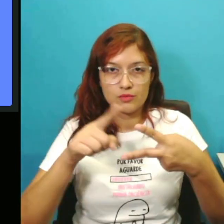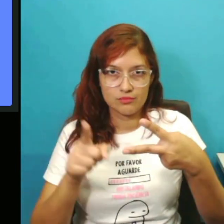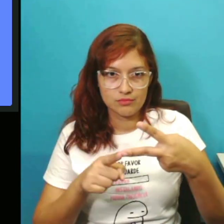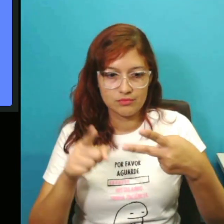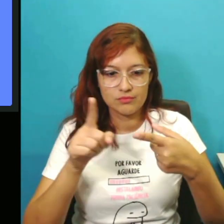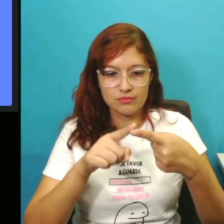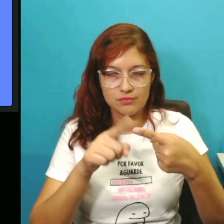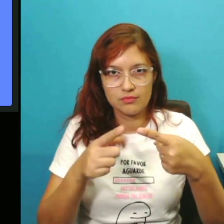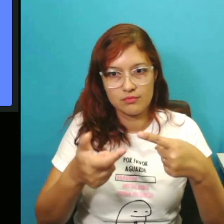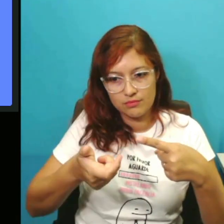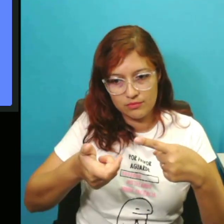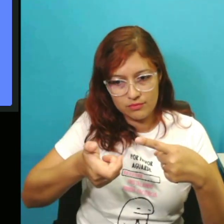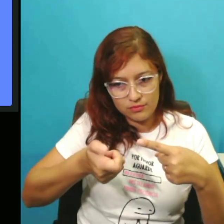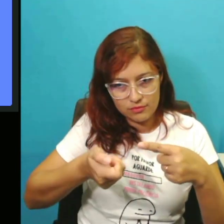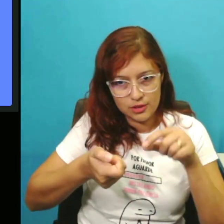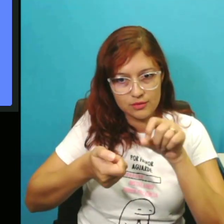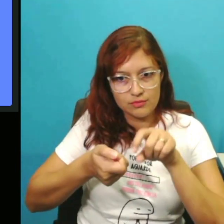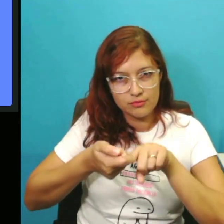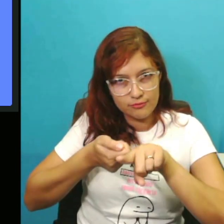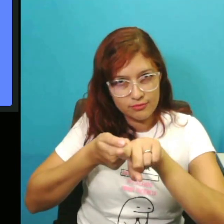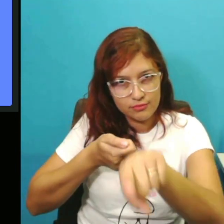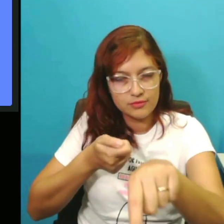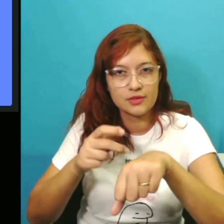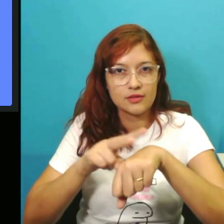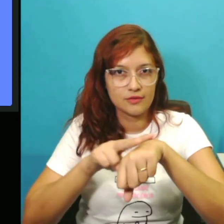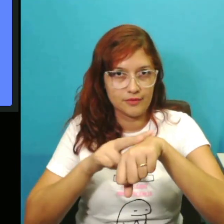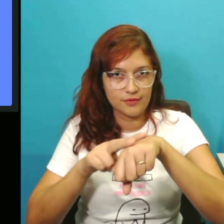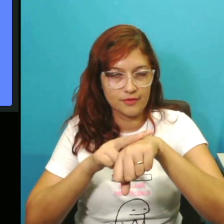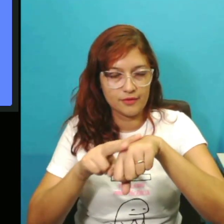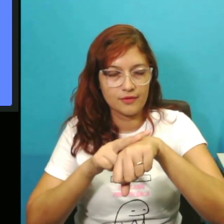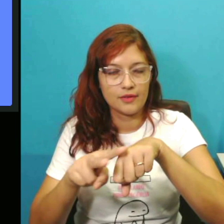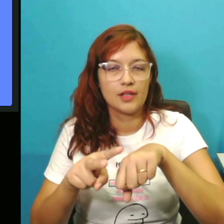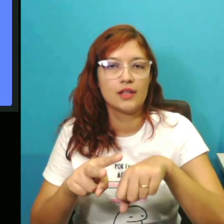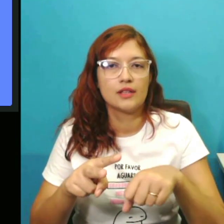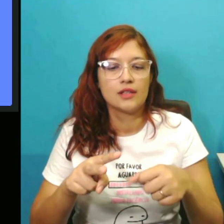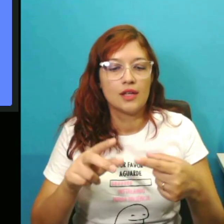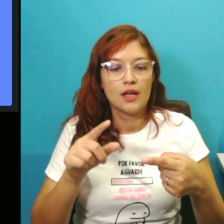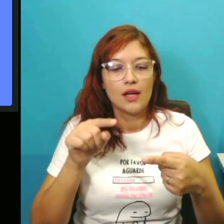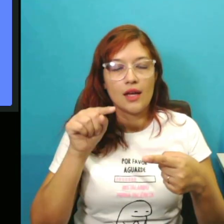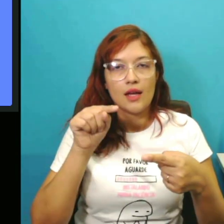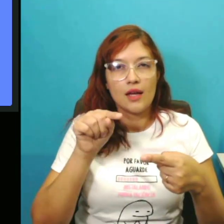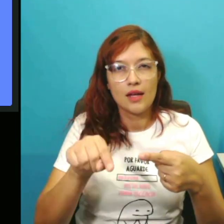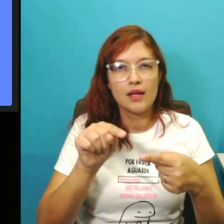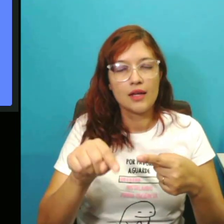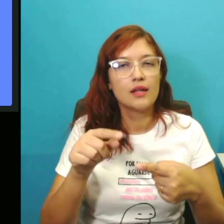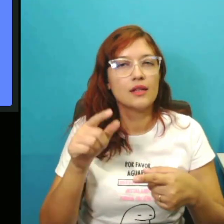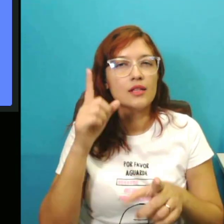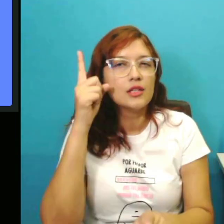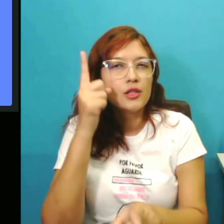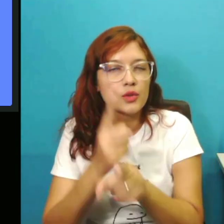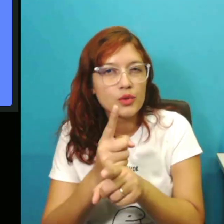Então, esses dois itens, o laser verde,